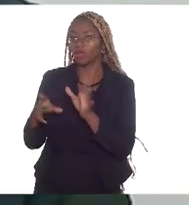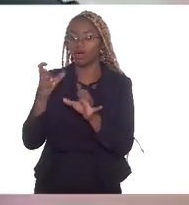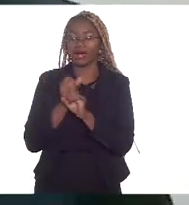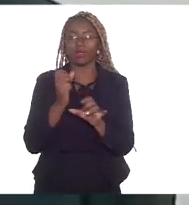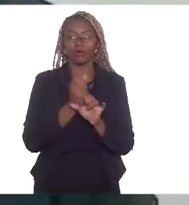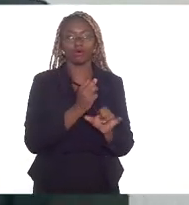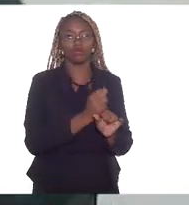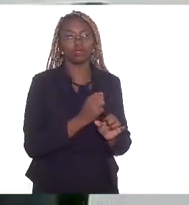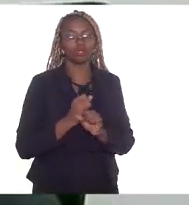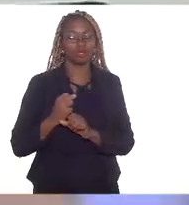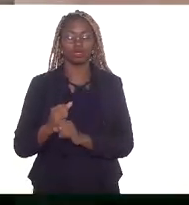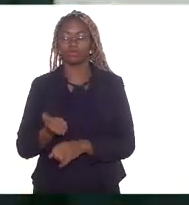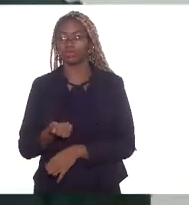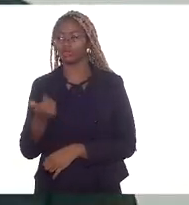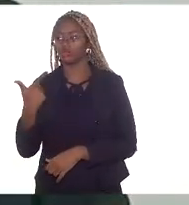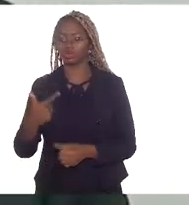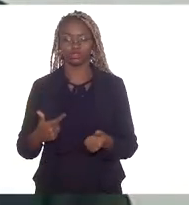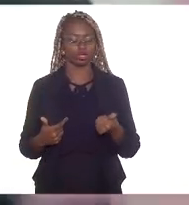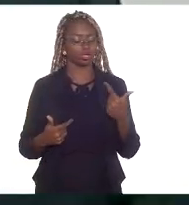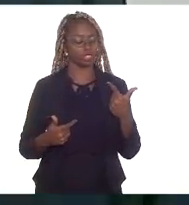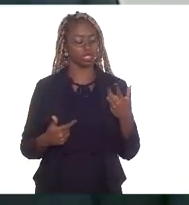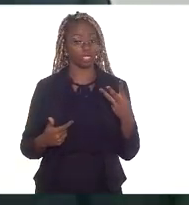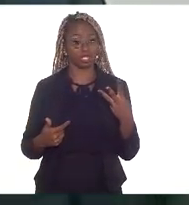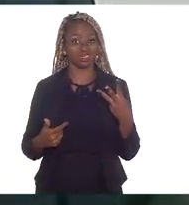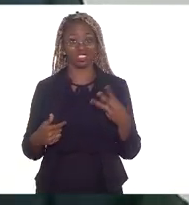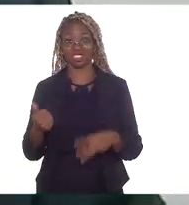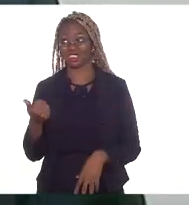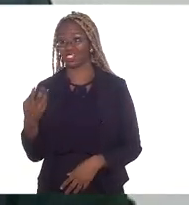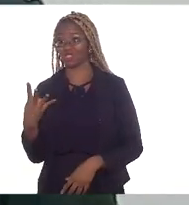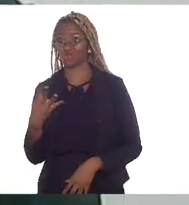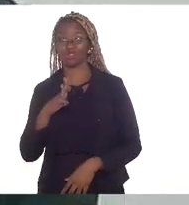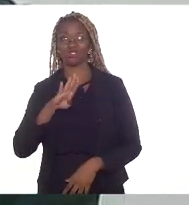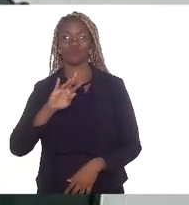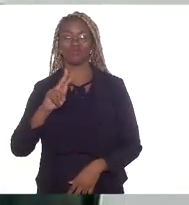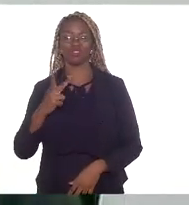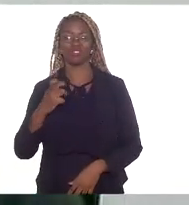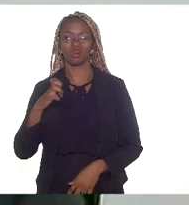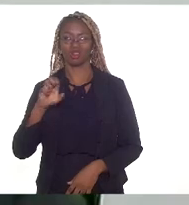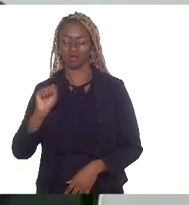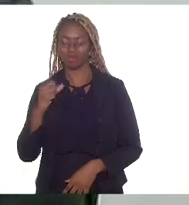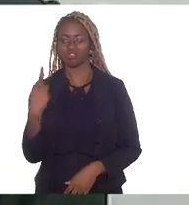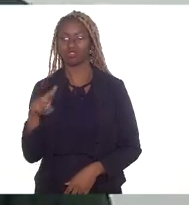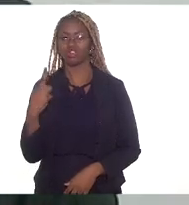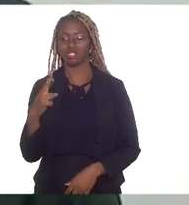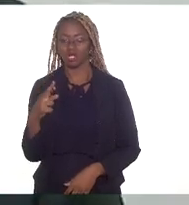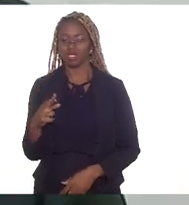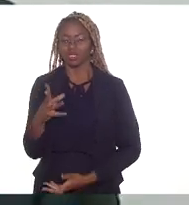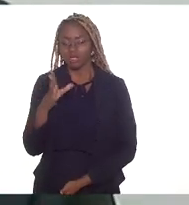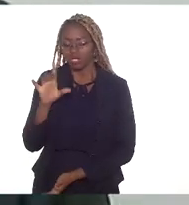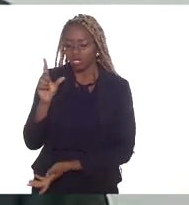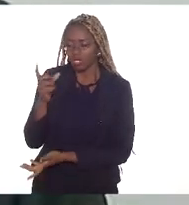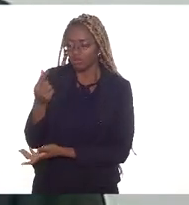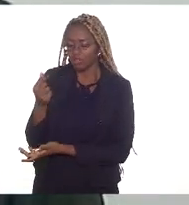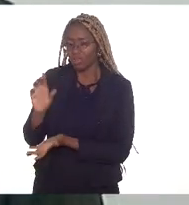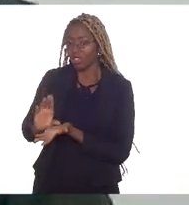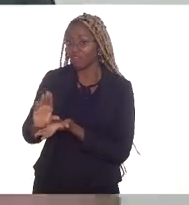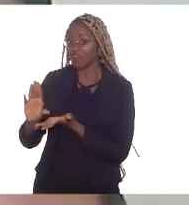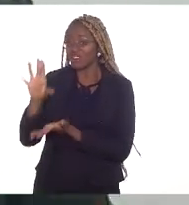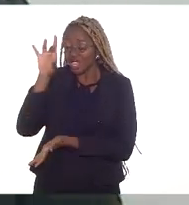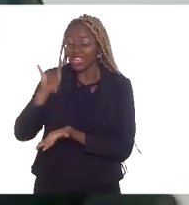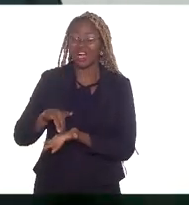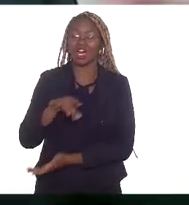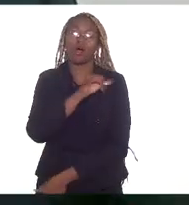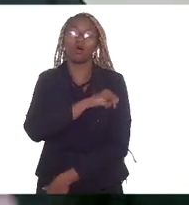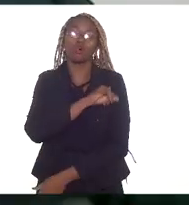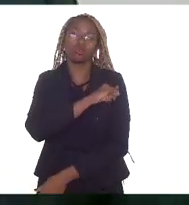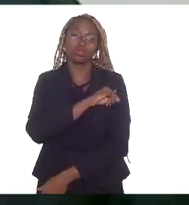cálculos, entre 12 e 13, já quem diga 14 bilhões de reais, investimentos reais para o estado do Rio de Janeiro,